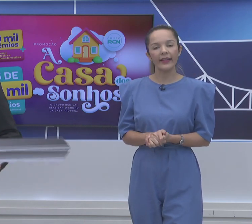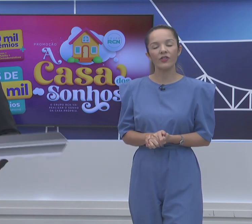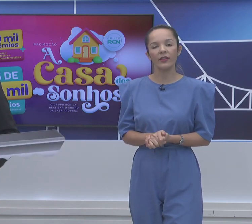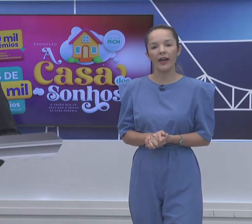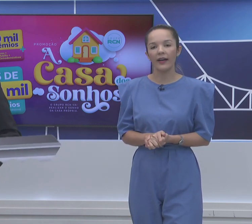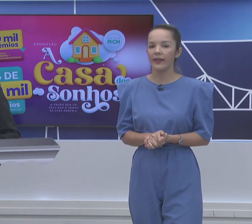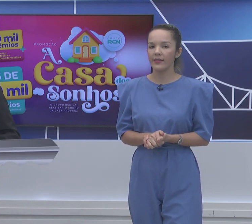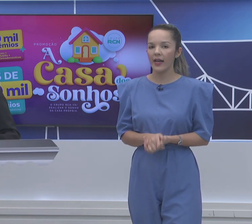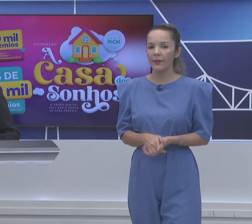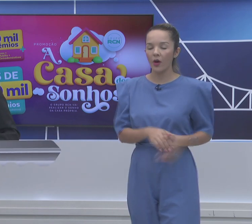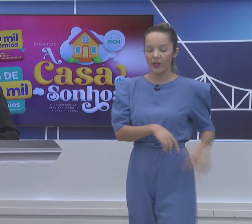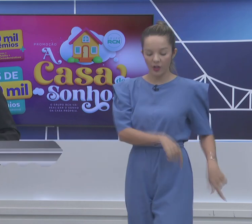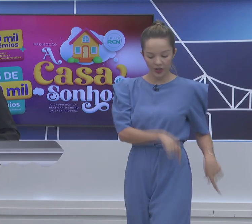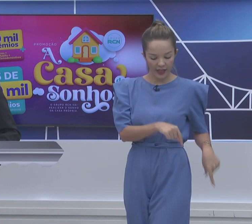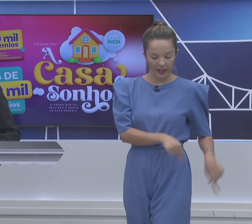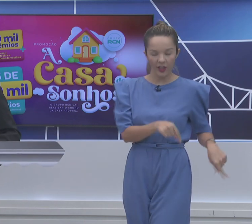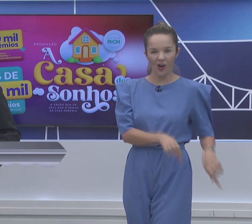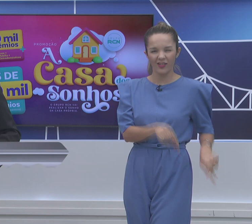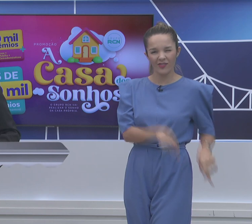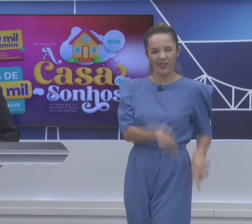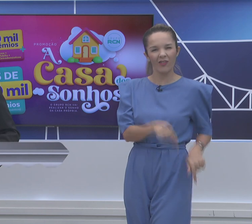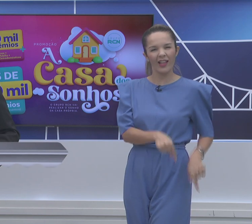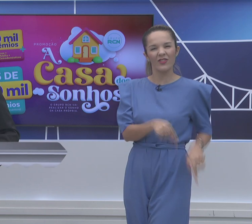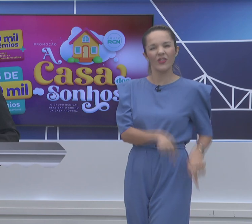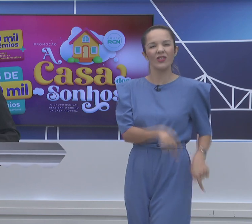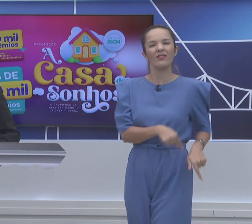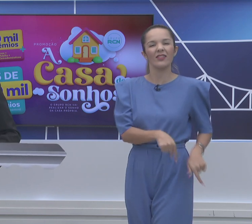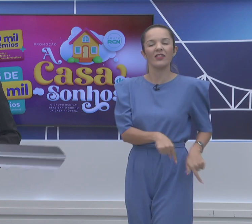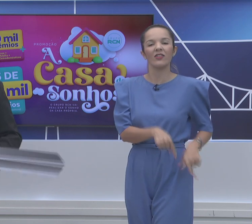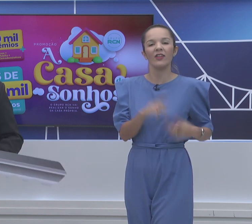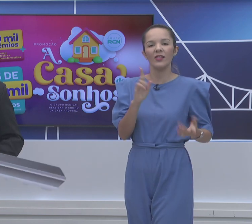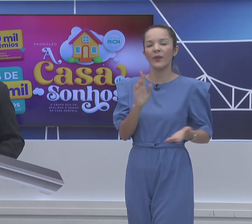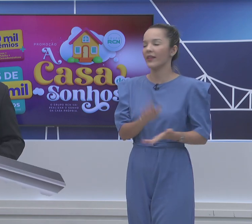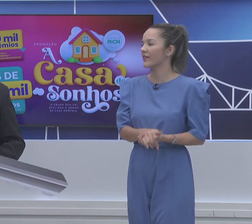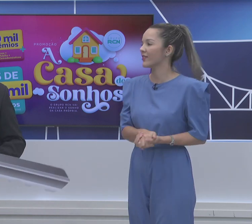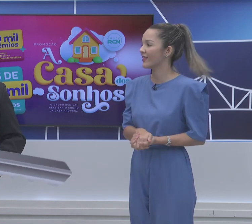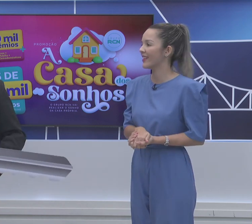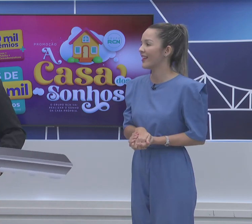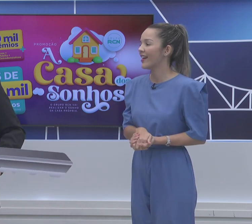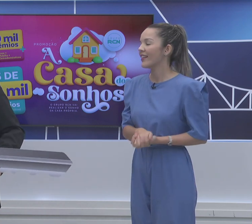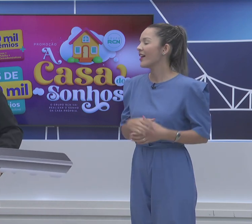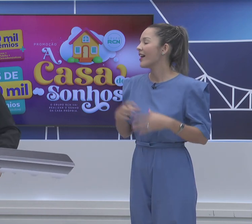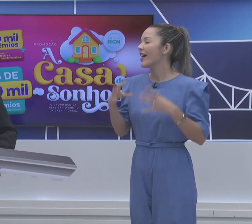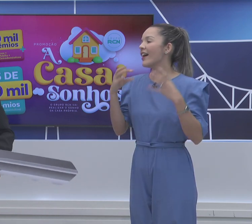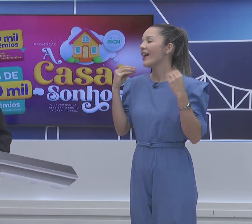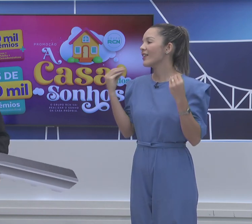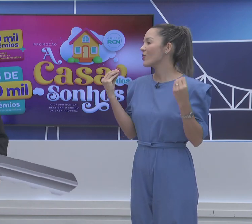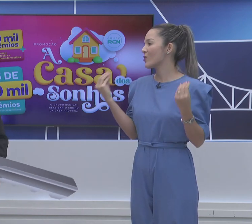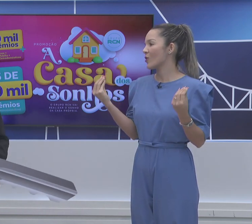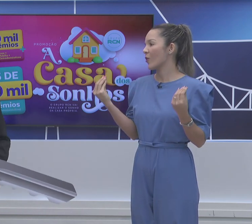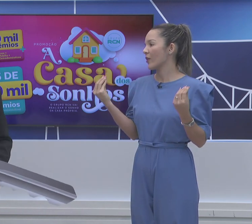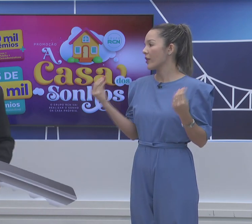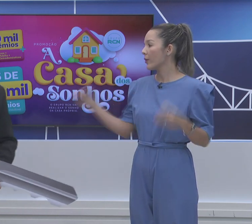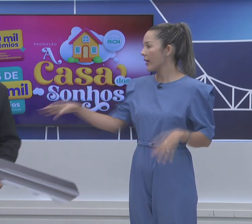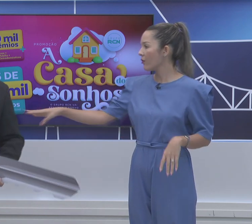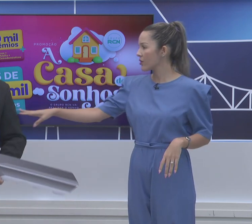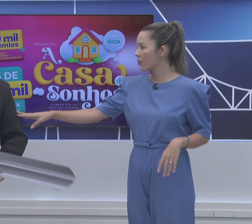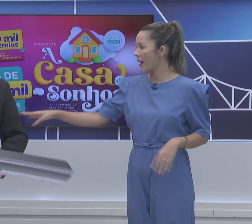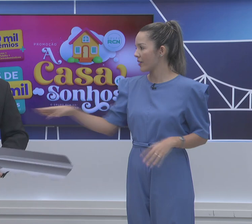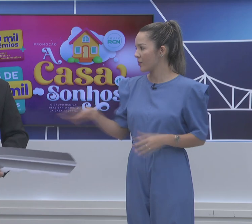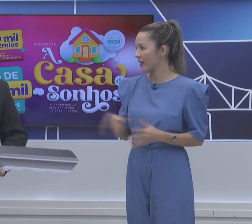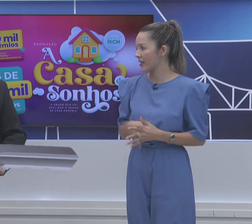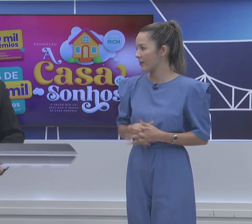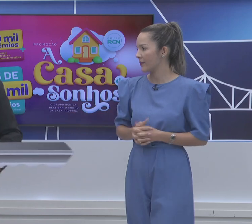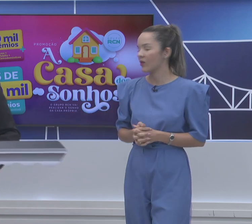que acreditar. Viu? Quem sabe, ó, a sorte tá aqui, ó, do seu ladinho, assim, e olha, ó, só esperando. Gostosa, ó, essa musiquinha tá tocando é direto do som. Aí, ó. Não, e a voz